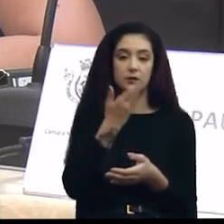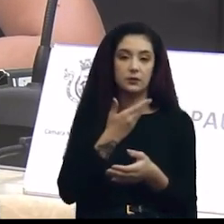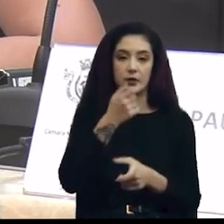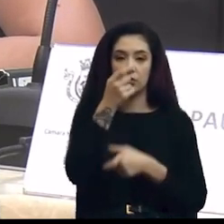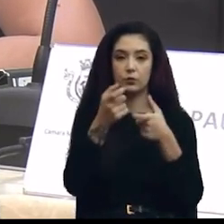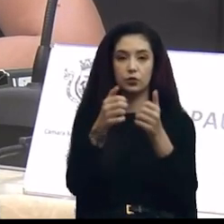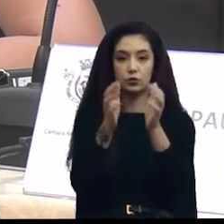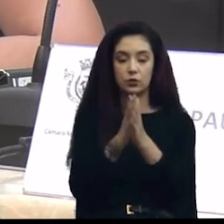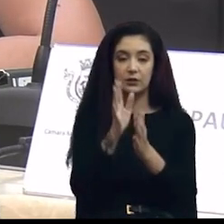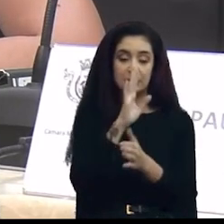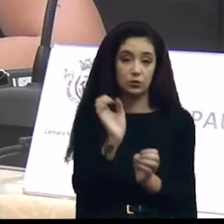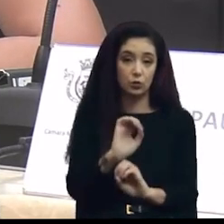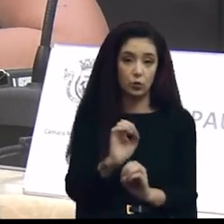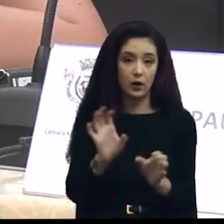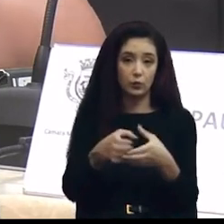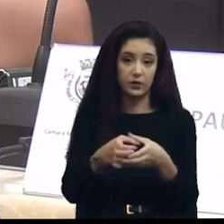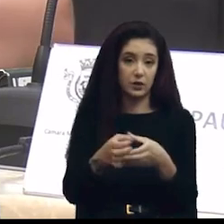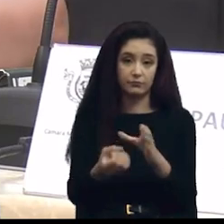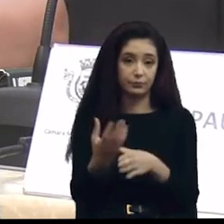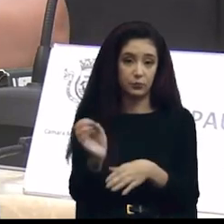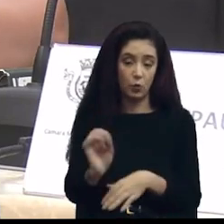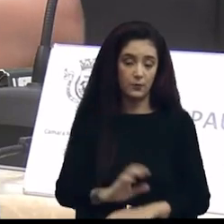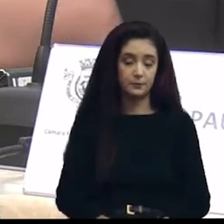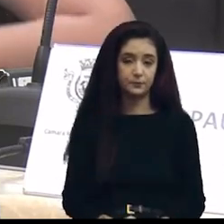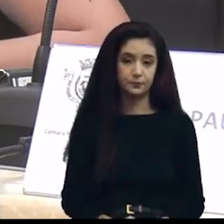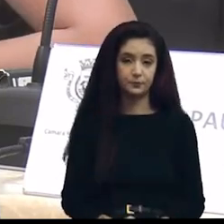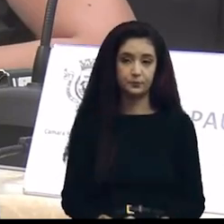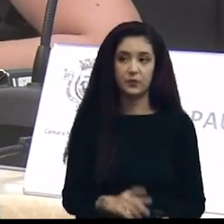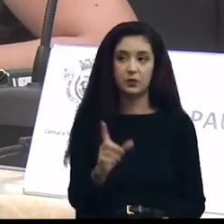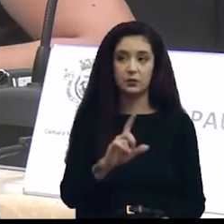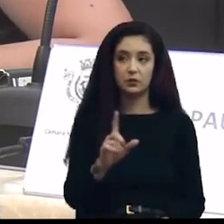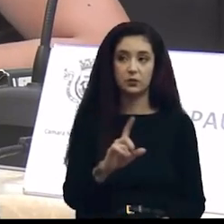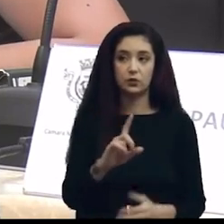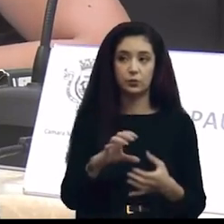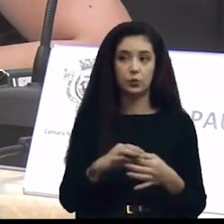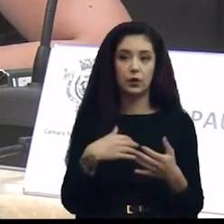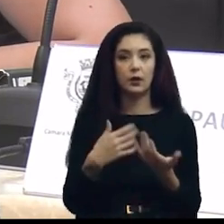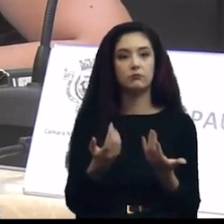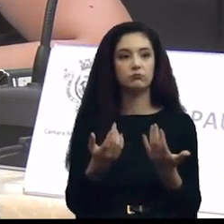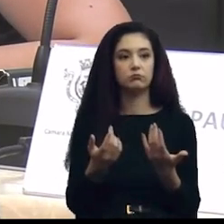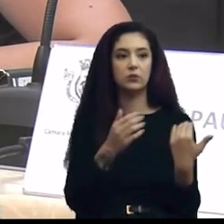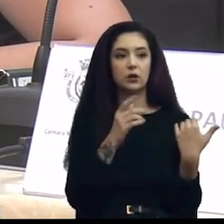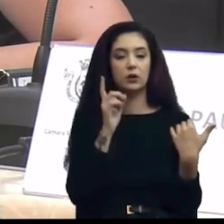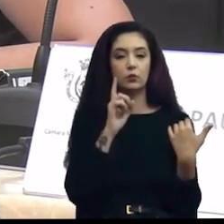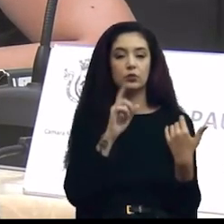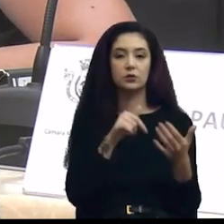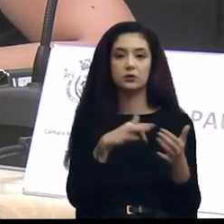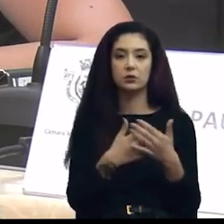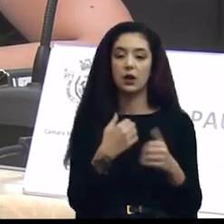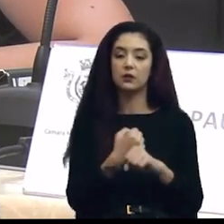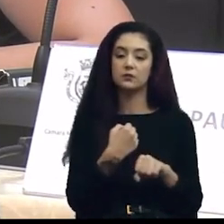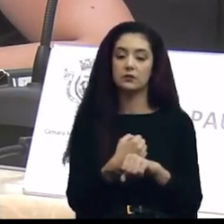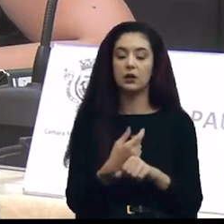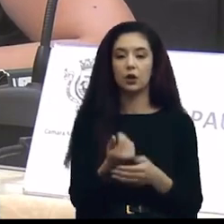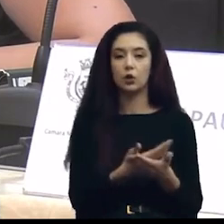todos. Sem isto, não se constrói comunidade. Lisboa tem, assim, hoje um papel decisivo, motivado tanto pela sua atividade económica, que